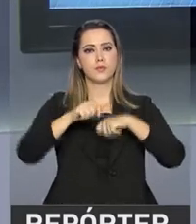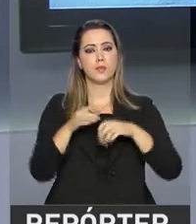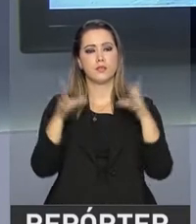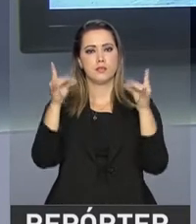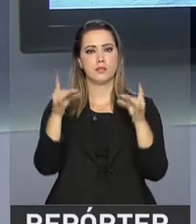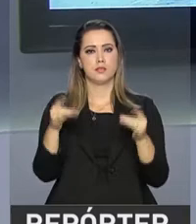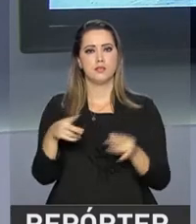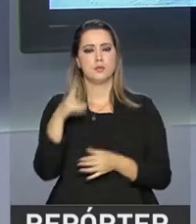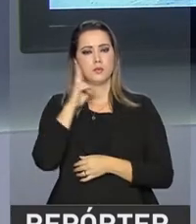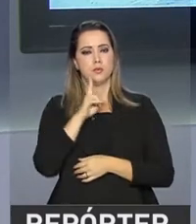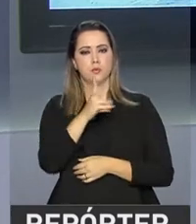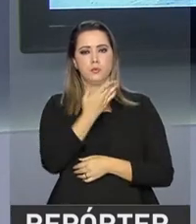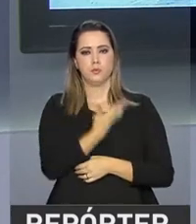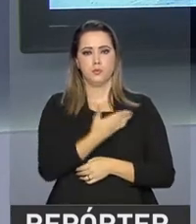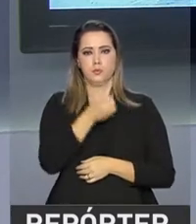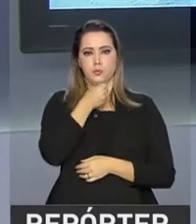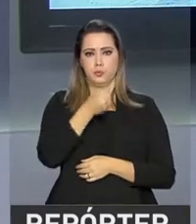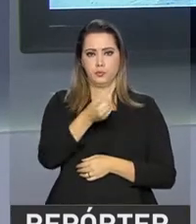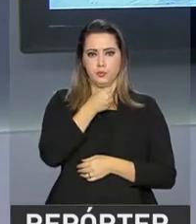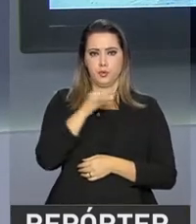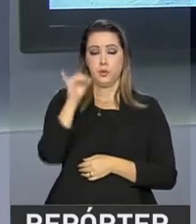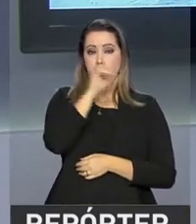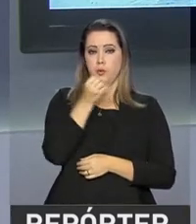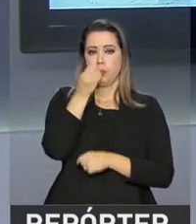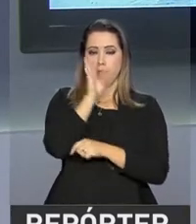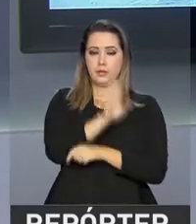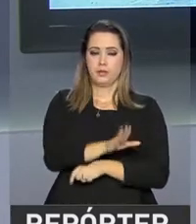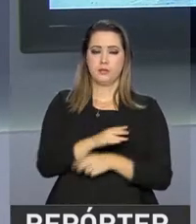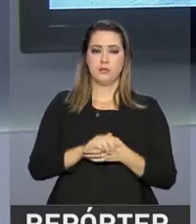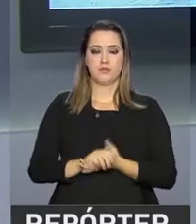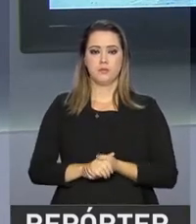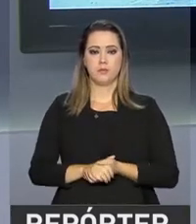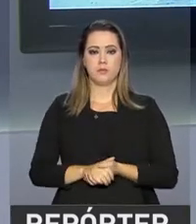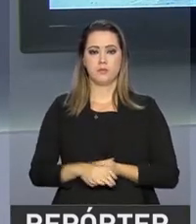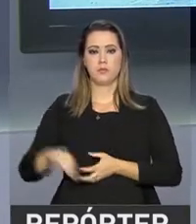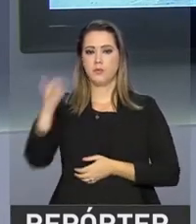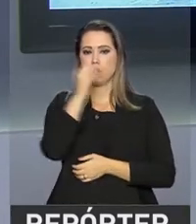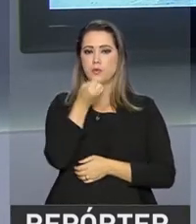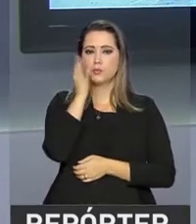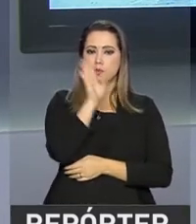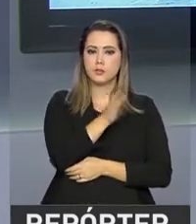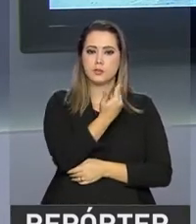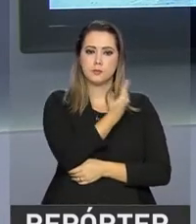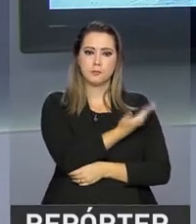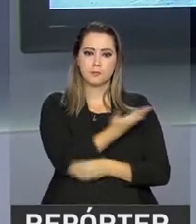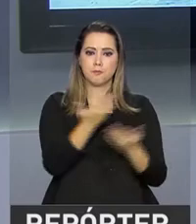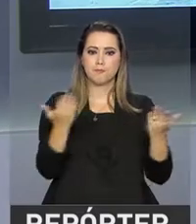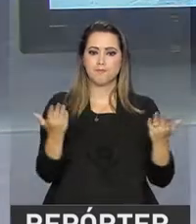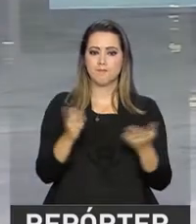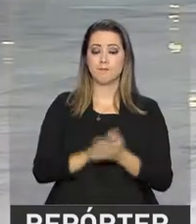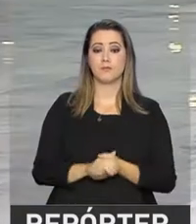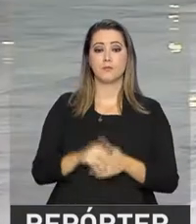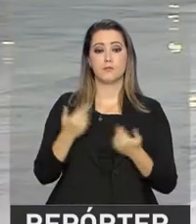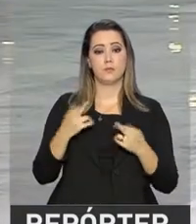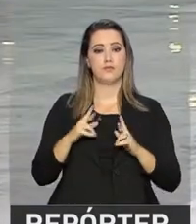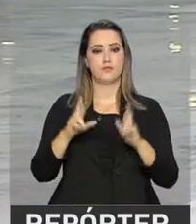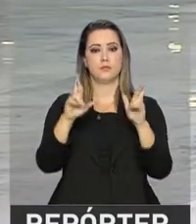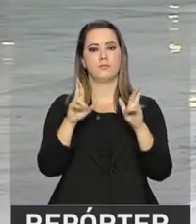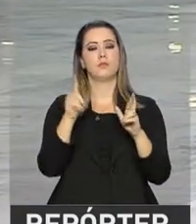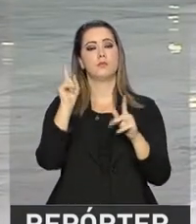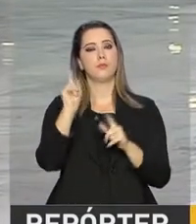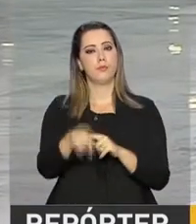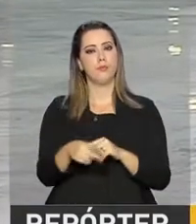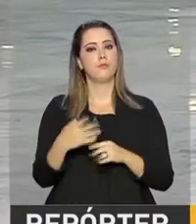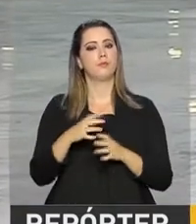é o repórter Paulo La Sálvia. Olá, Paulo, boa tarde. Olá, Thaísa, boa tarde. Olha, Thaísa, a expectativa